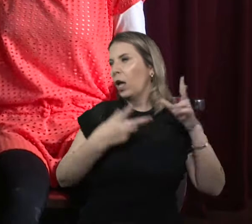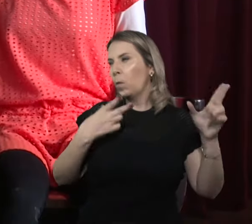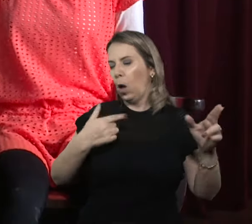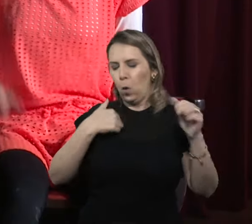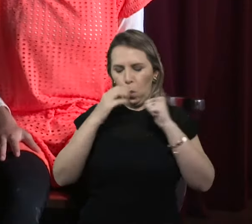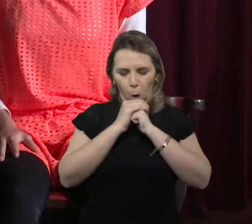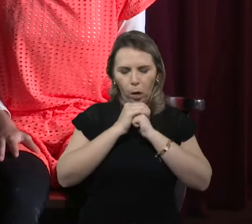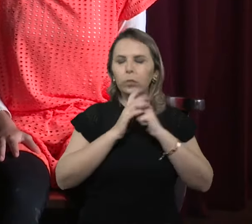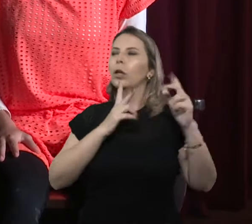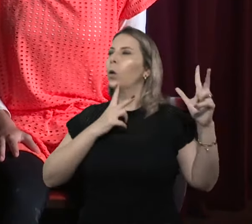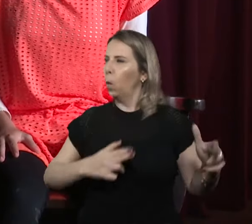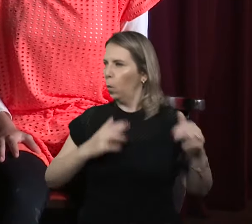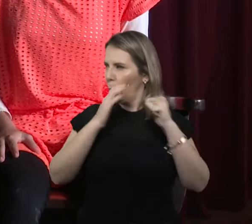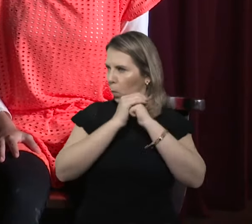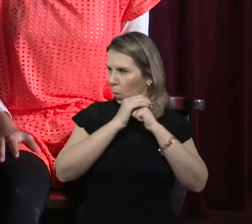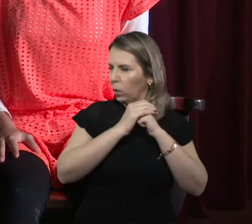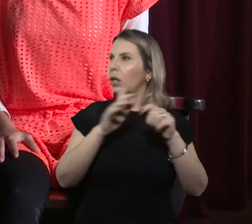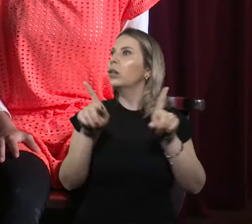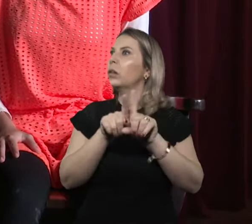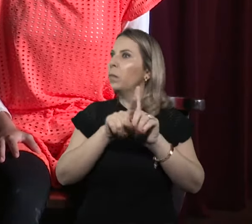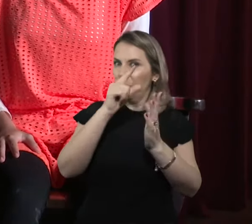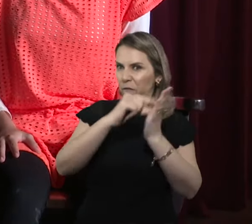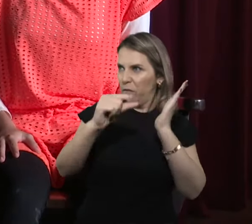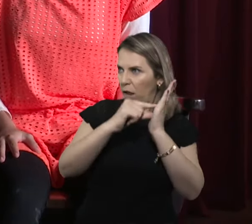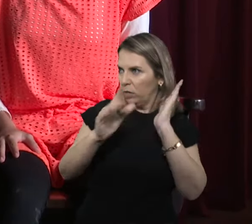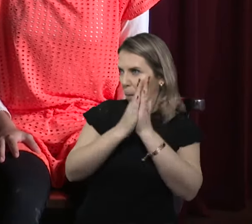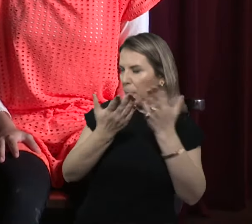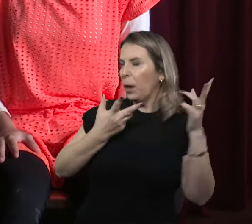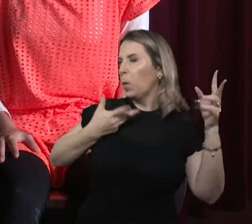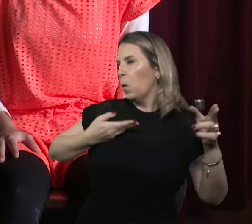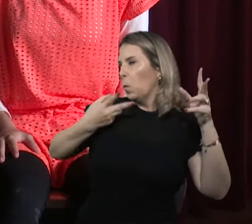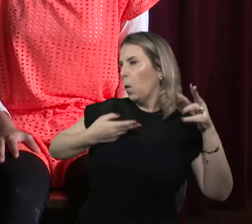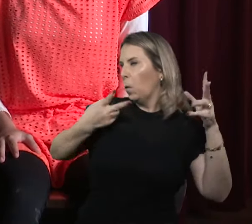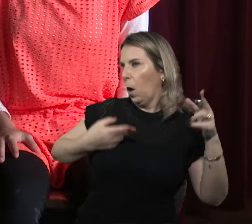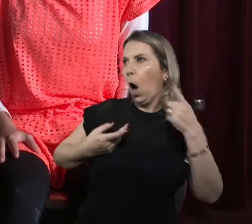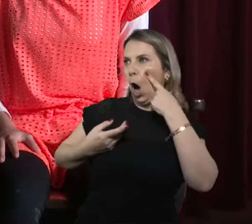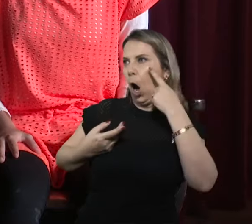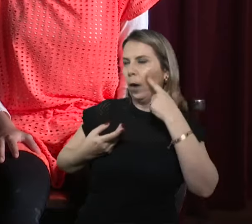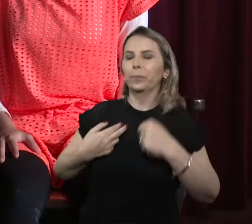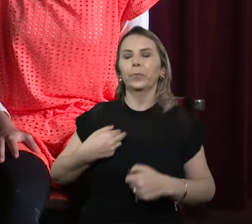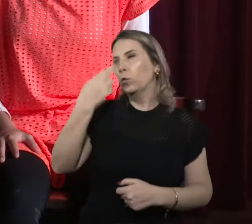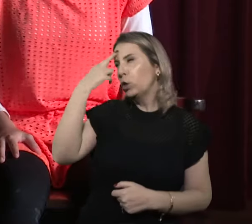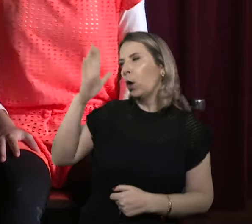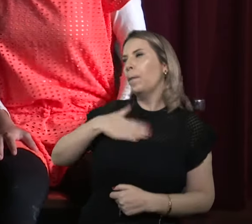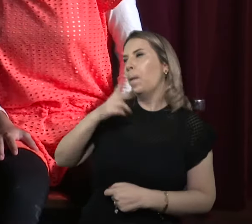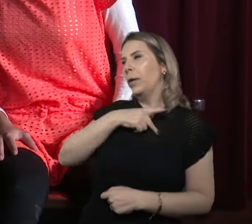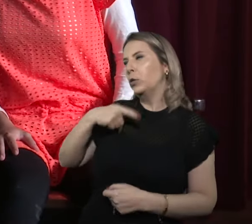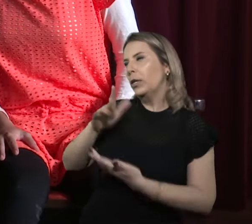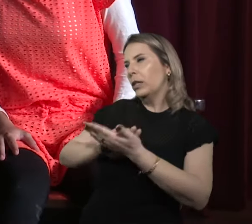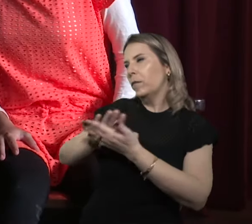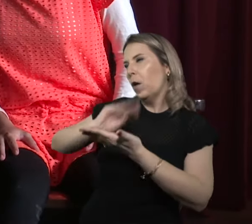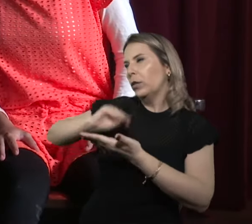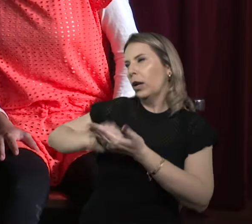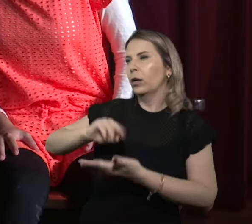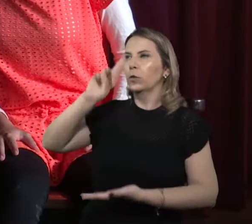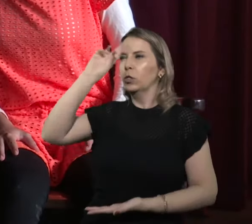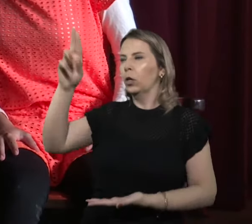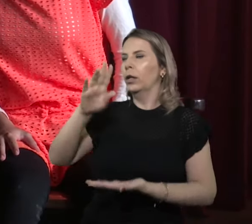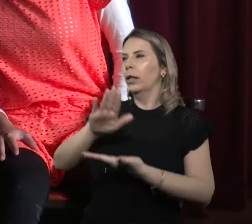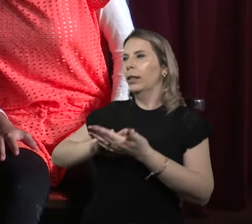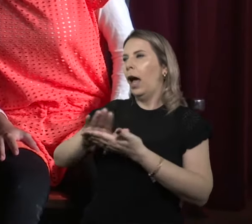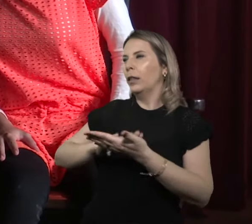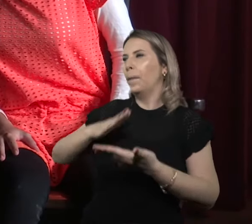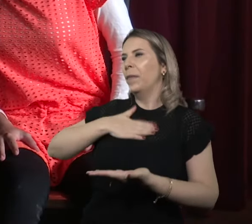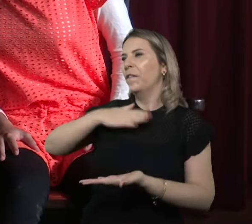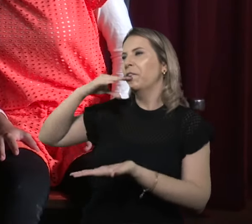ela faz. Quando eu oro, ela ora também. Até os versos bíblicos que eu falo, ela fala. Olha só. O Senhor me pastor, nada me faltará.